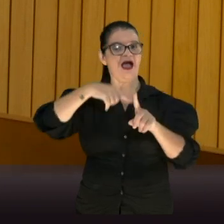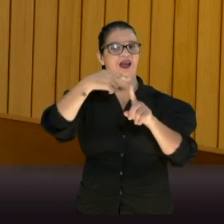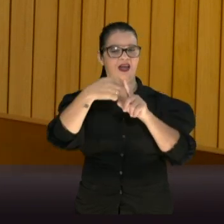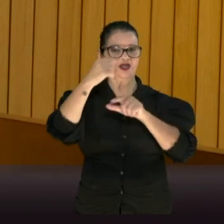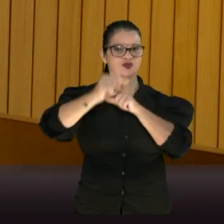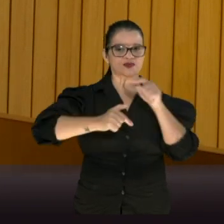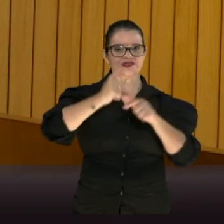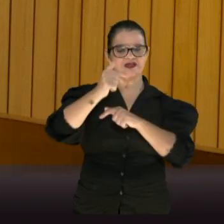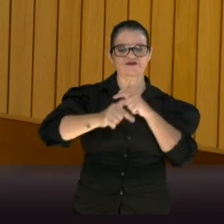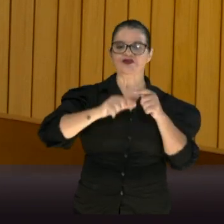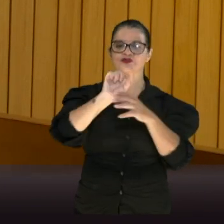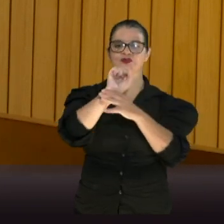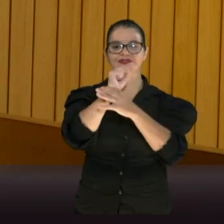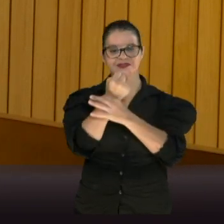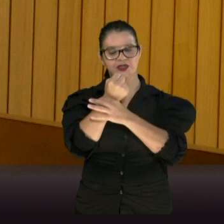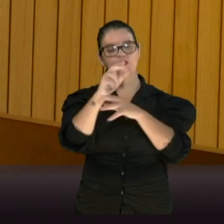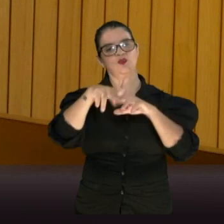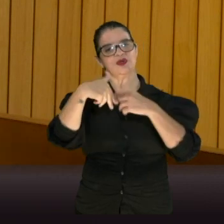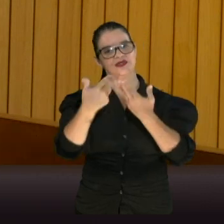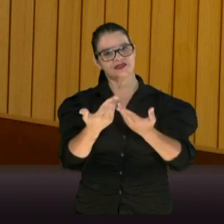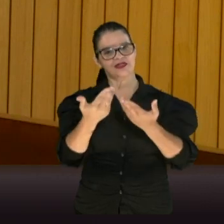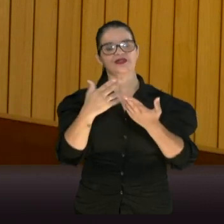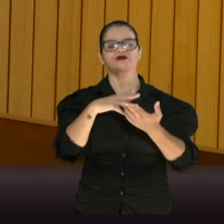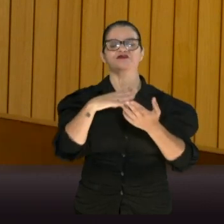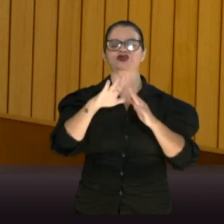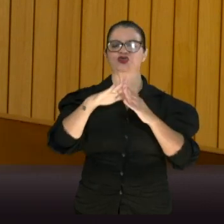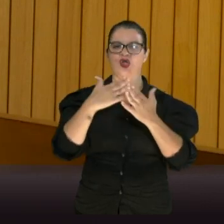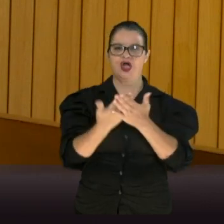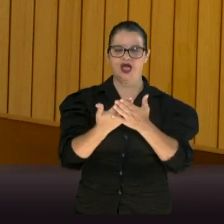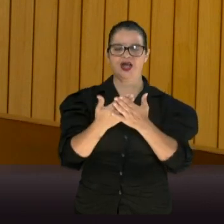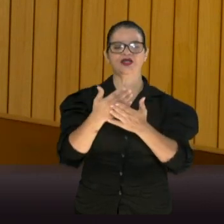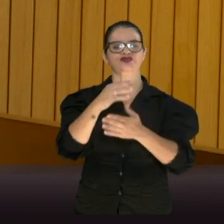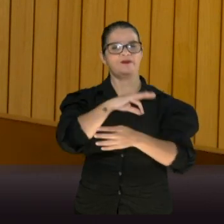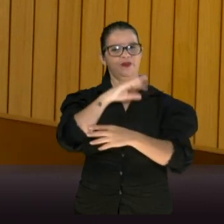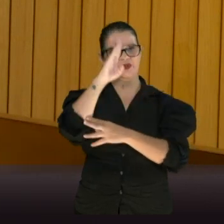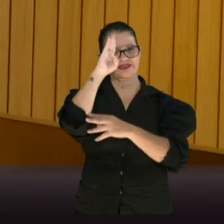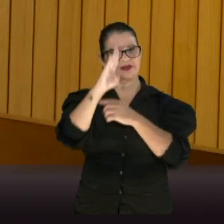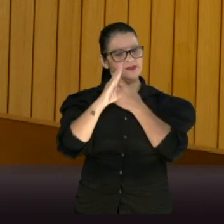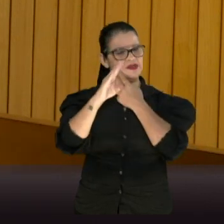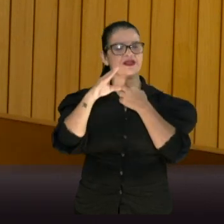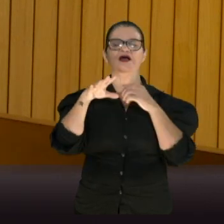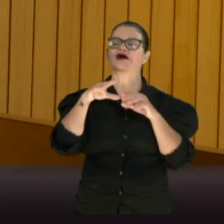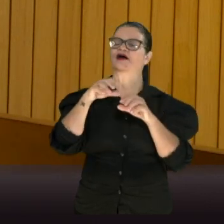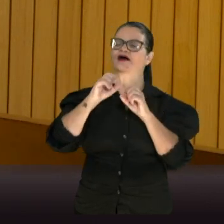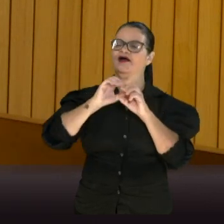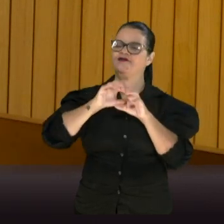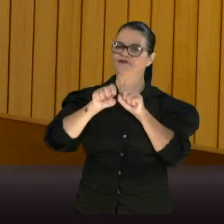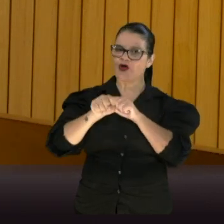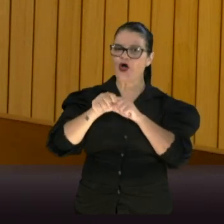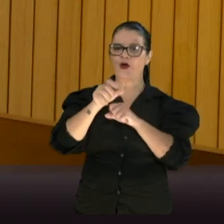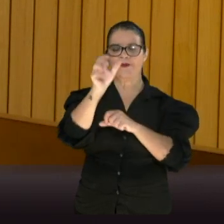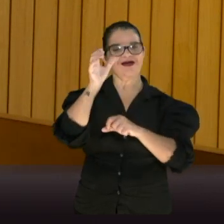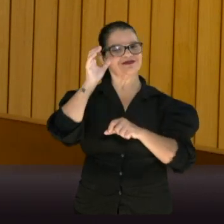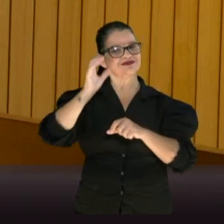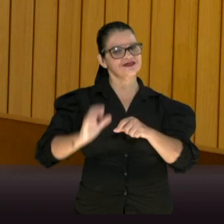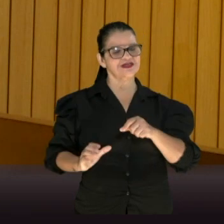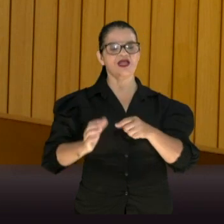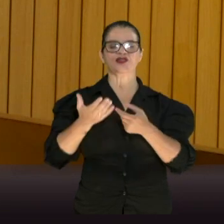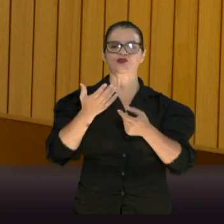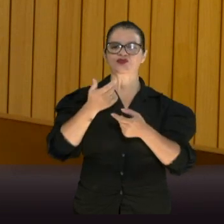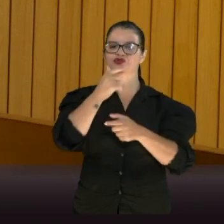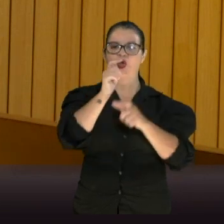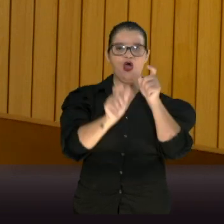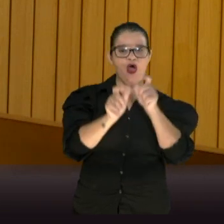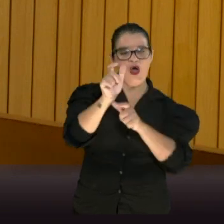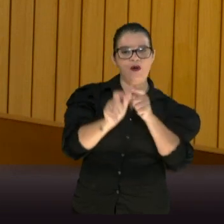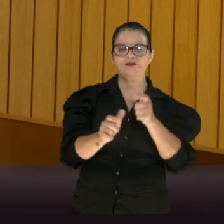serviço de segurança, através do Colégio da Polícia Militar, forma cidadãos que esses homens,